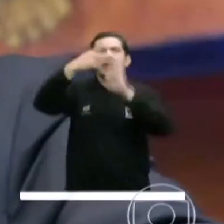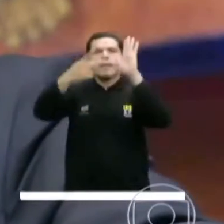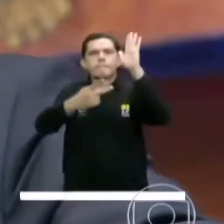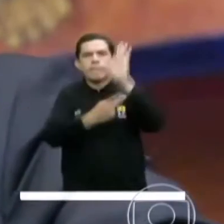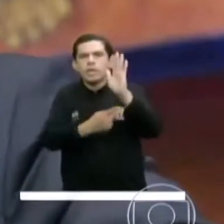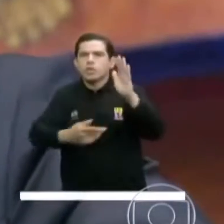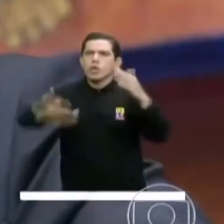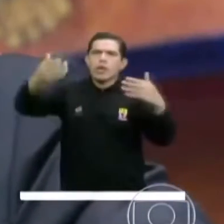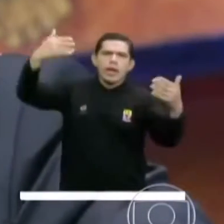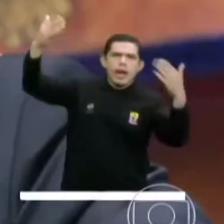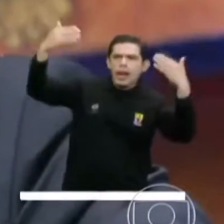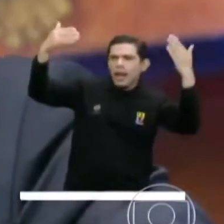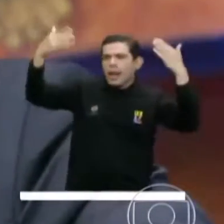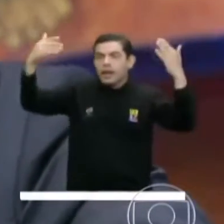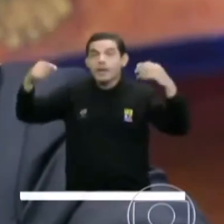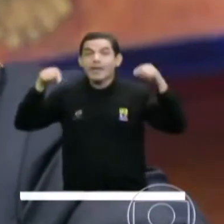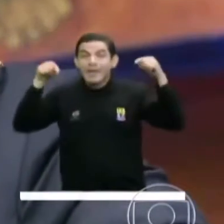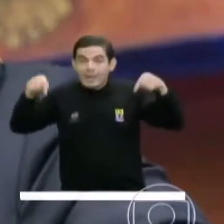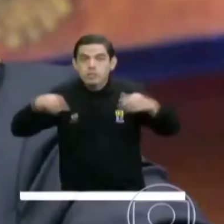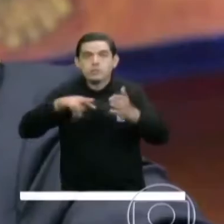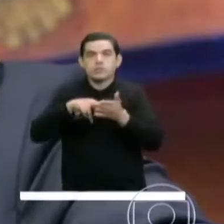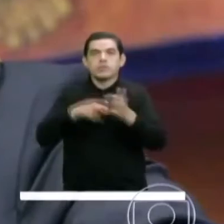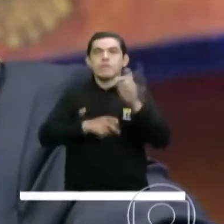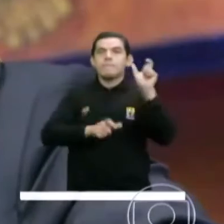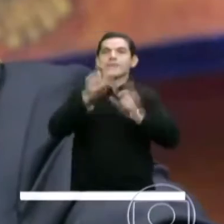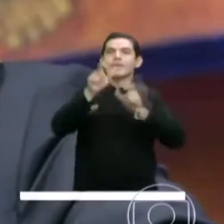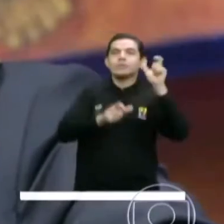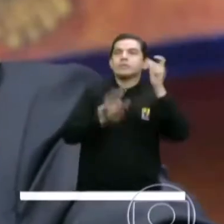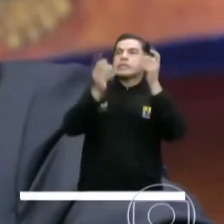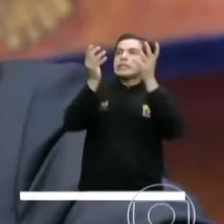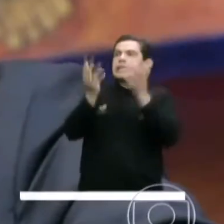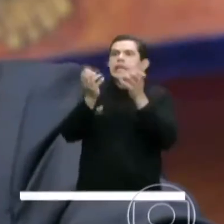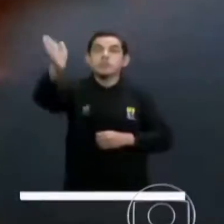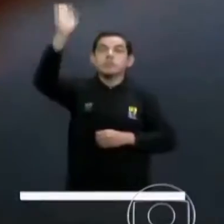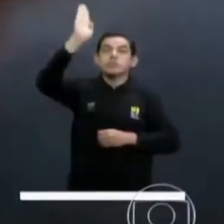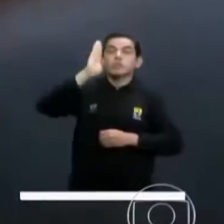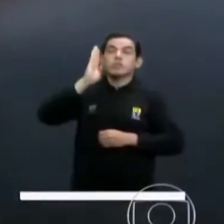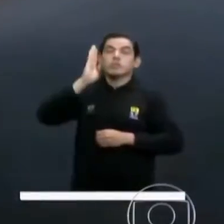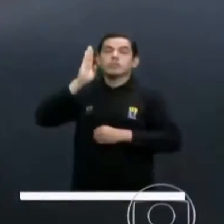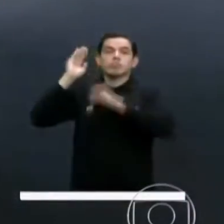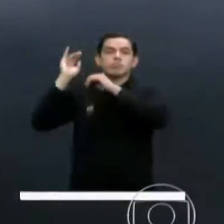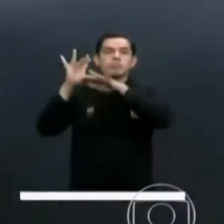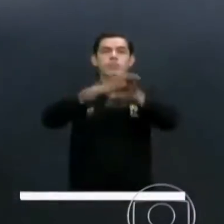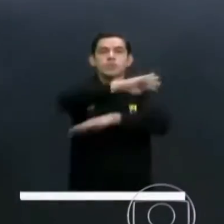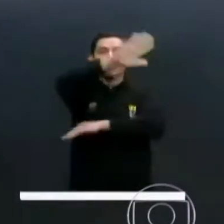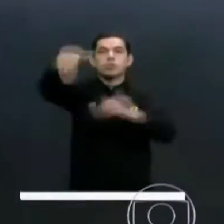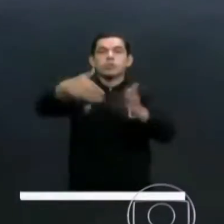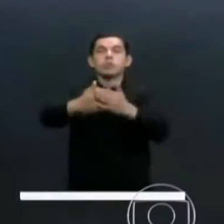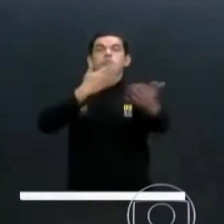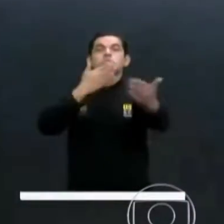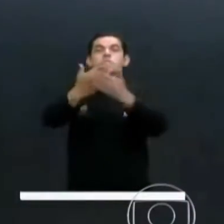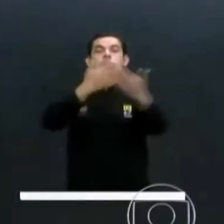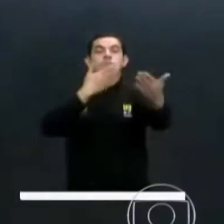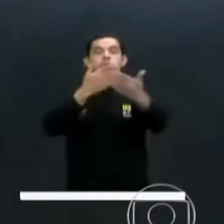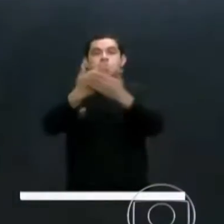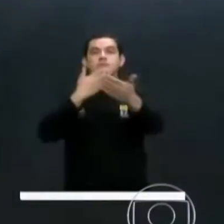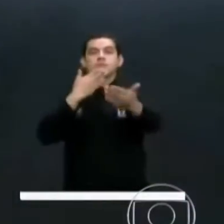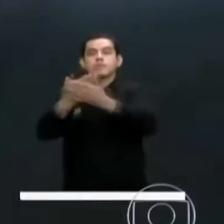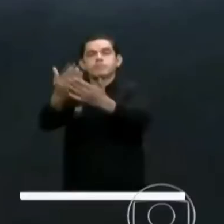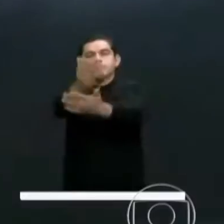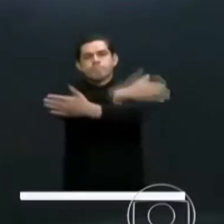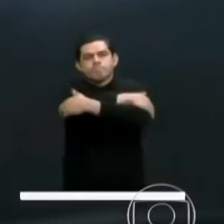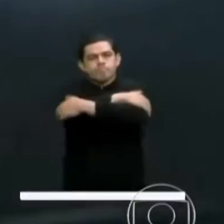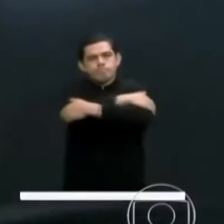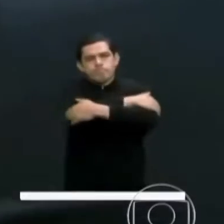em dezembro de 2020 esse número saltou para 32 por cento além disso a pandemia é outro problema os hospitais